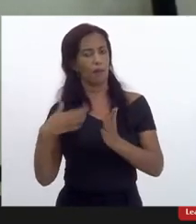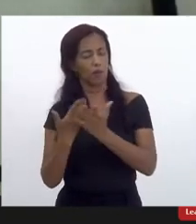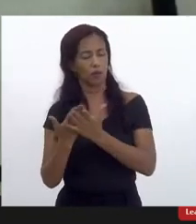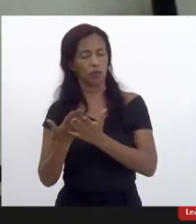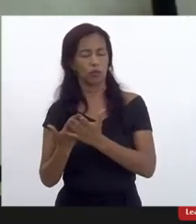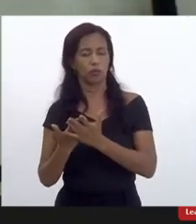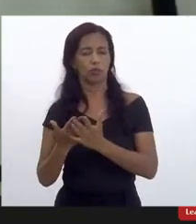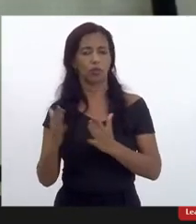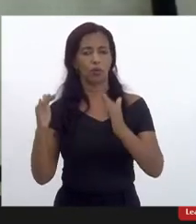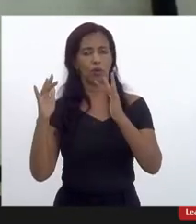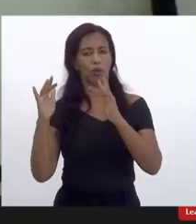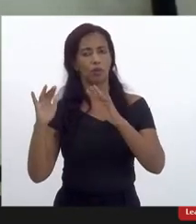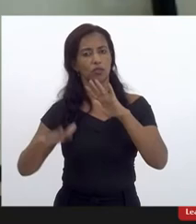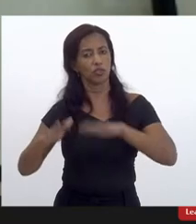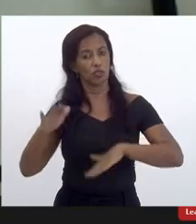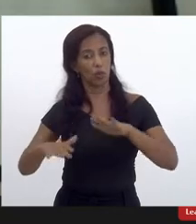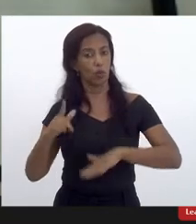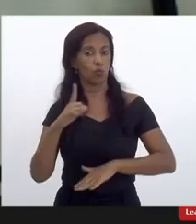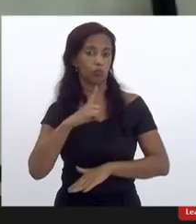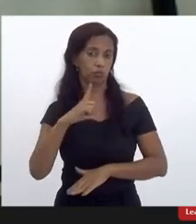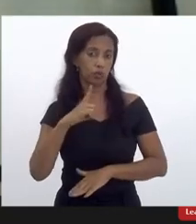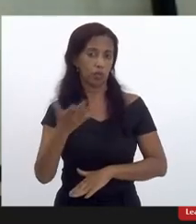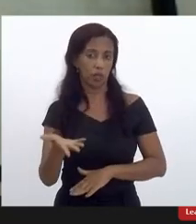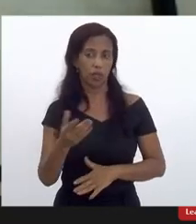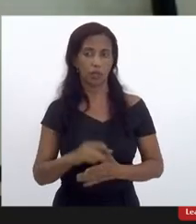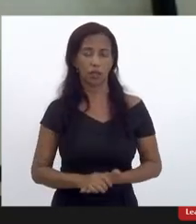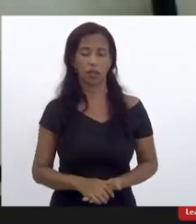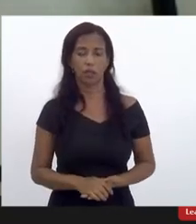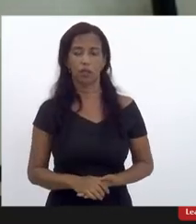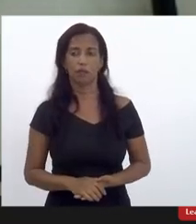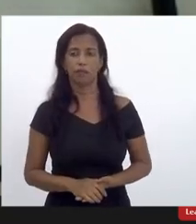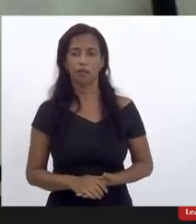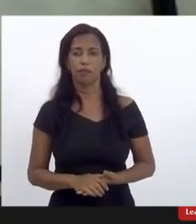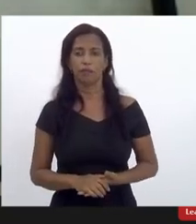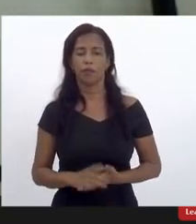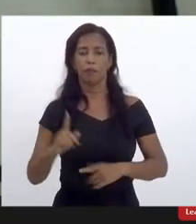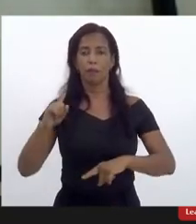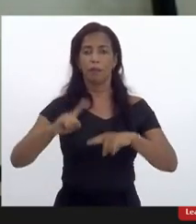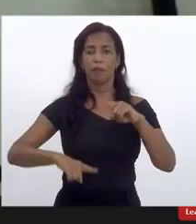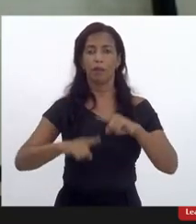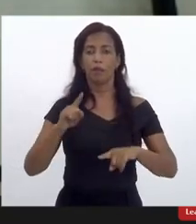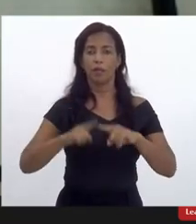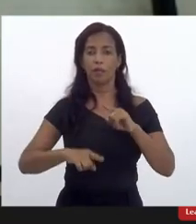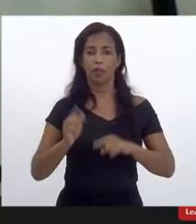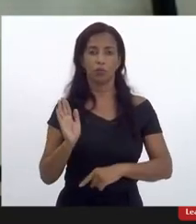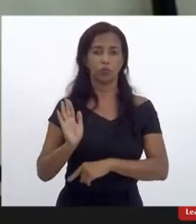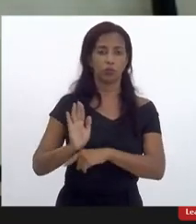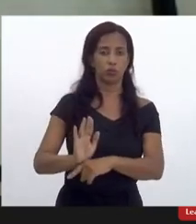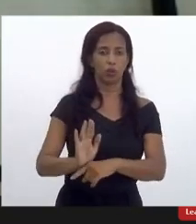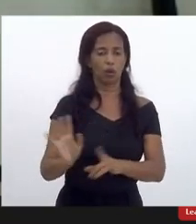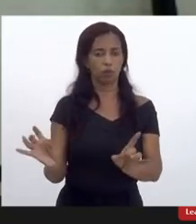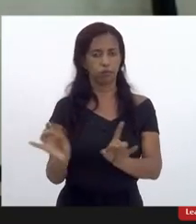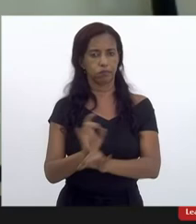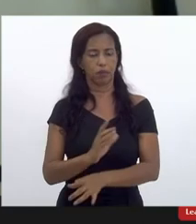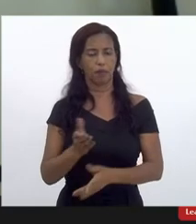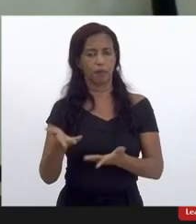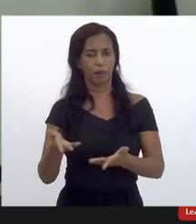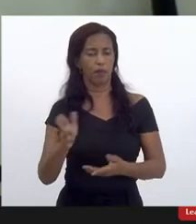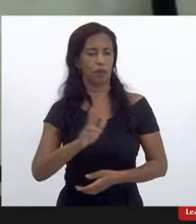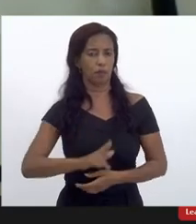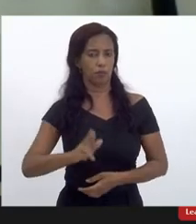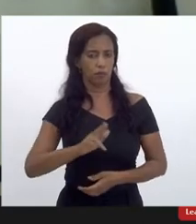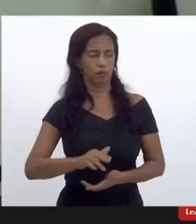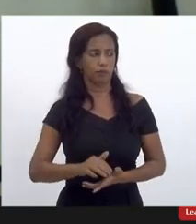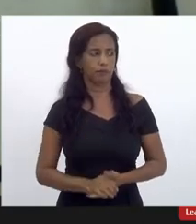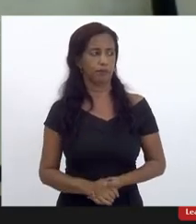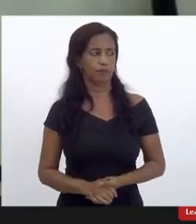escola, né, de acordo com o que ela tem de equipamento, de recurso disponível para ela usar.